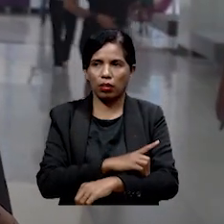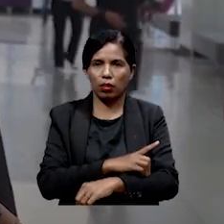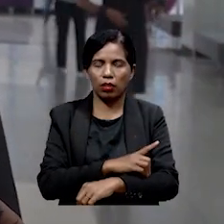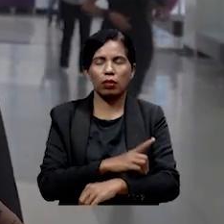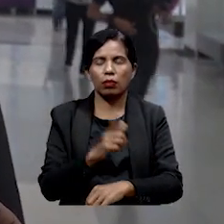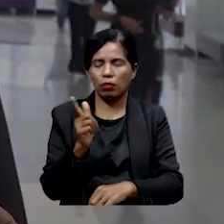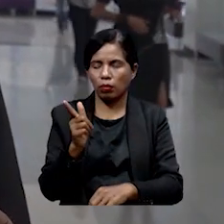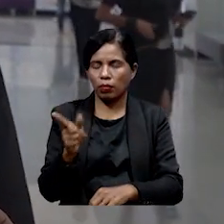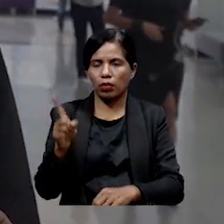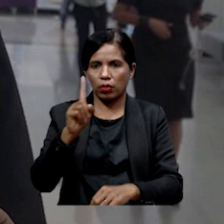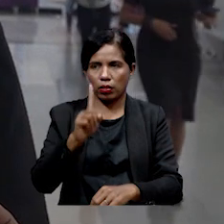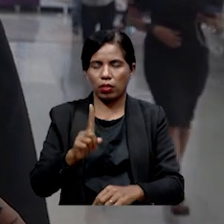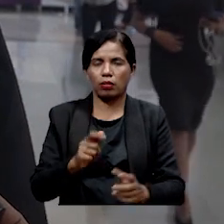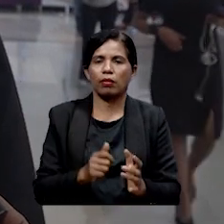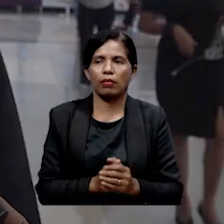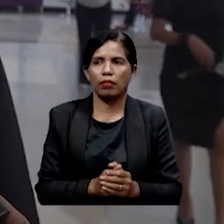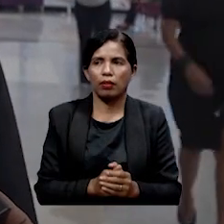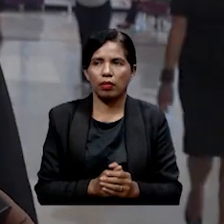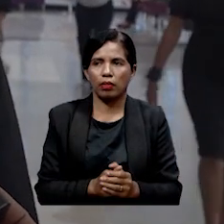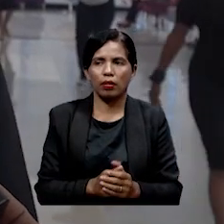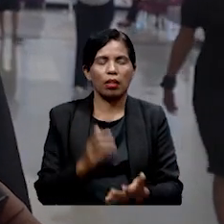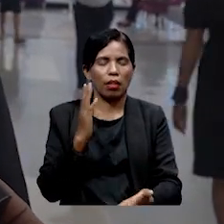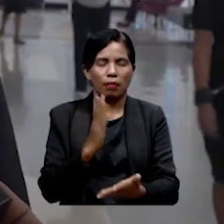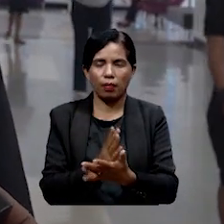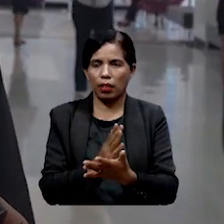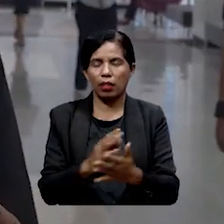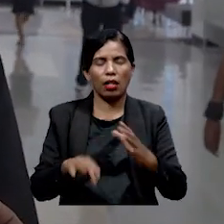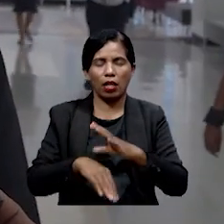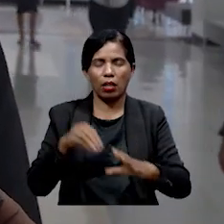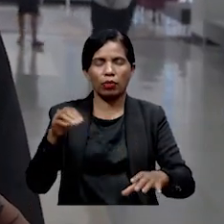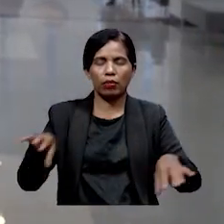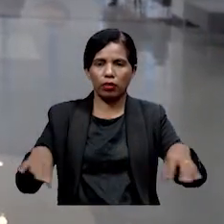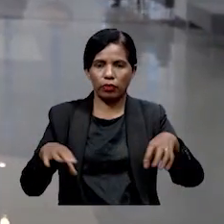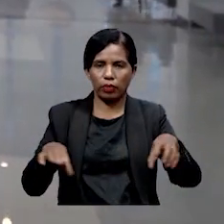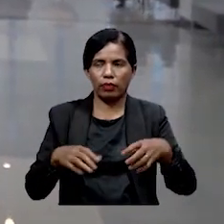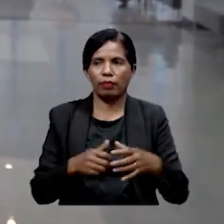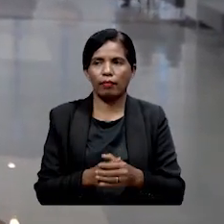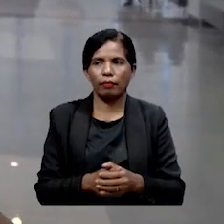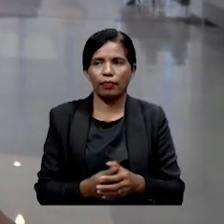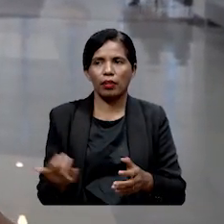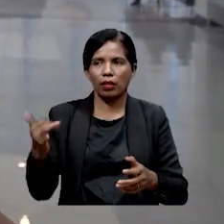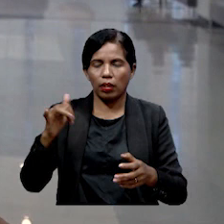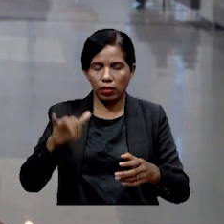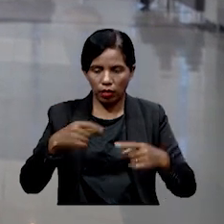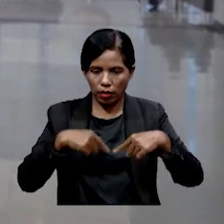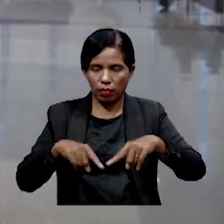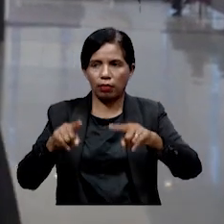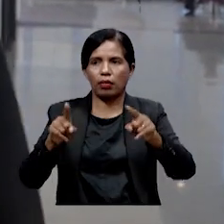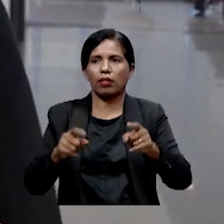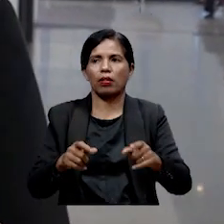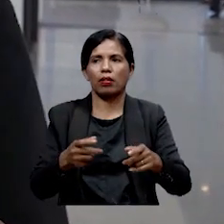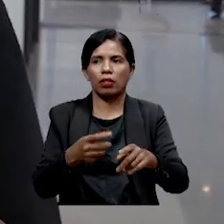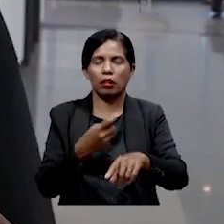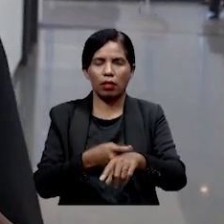ida automaticamente demissão sai o si função pública lu serba tomantiona ho